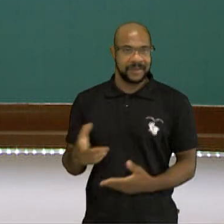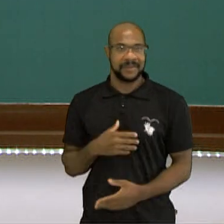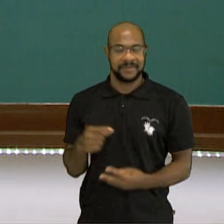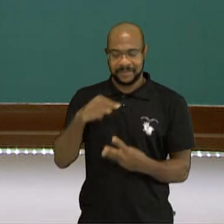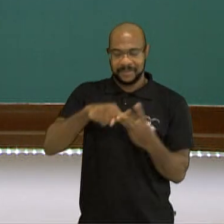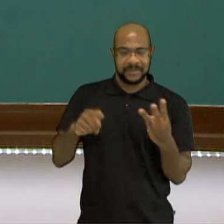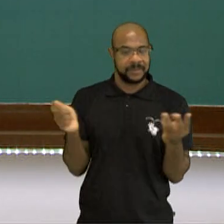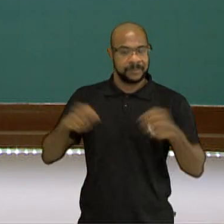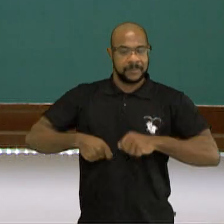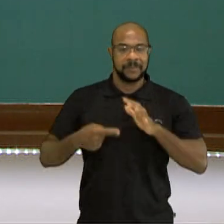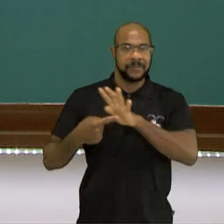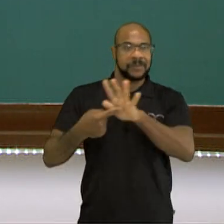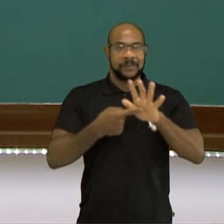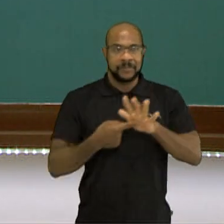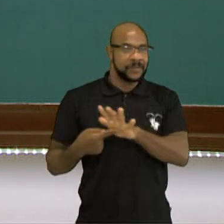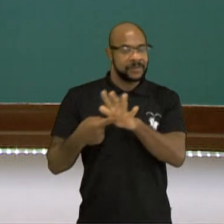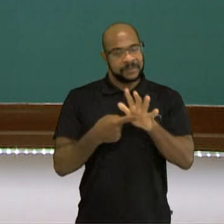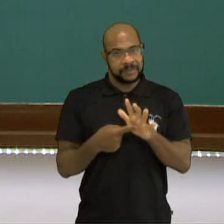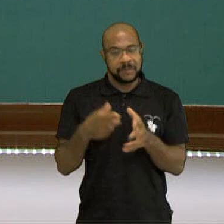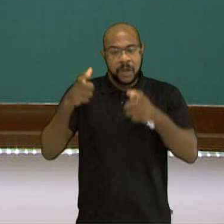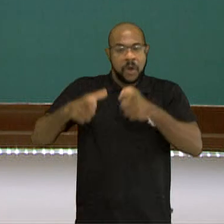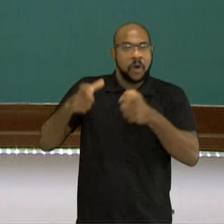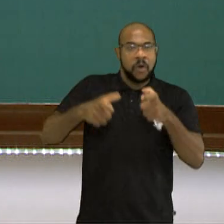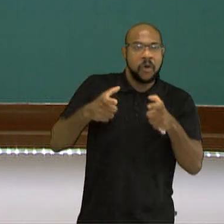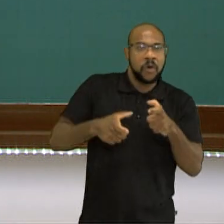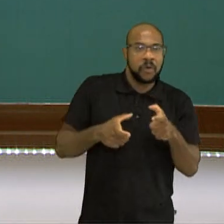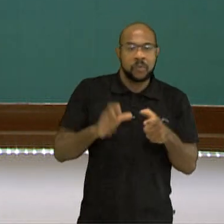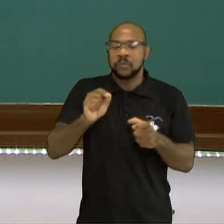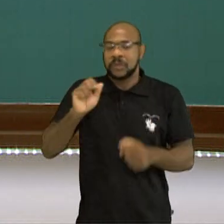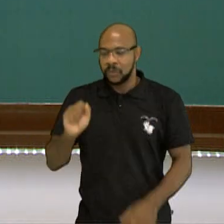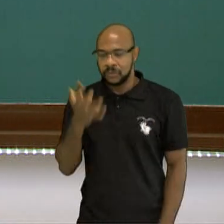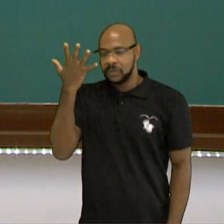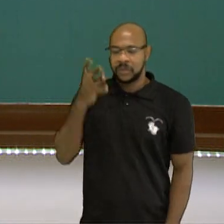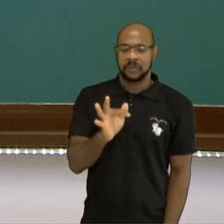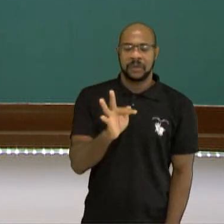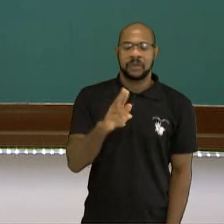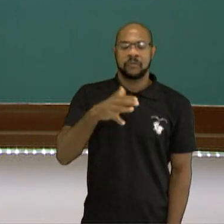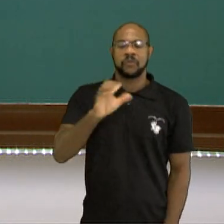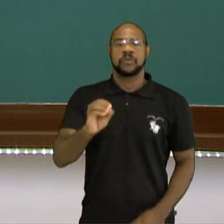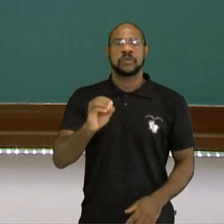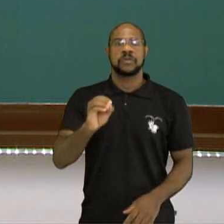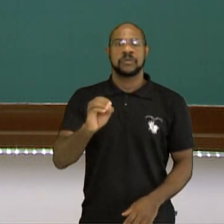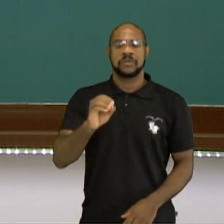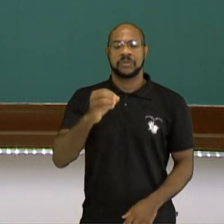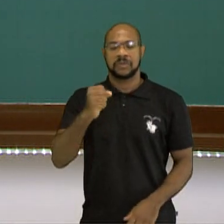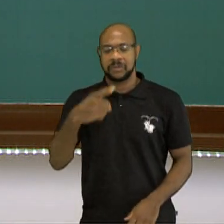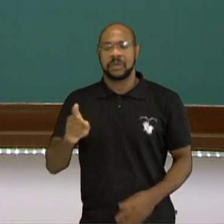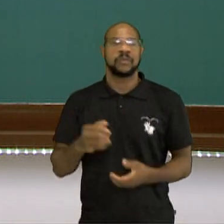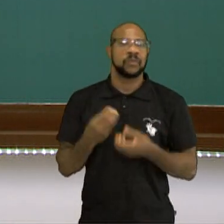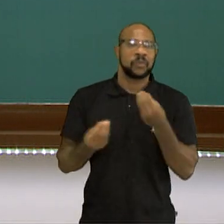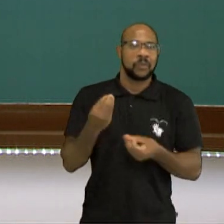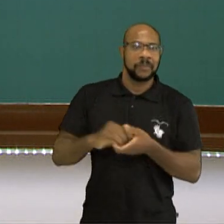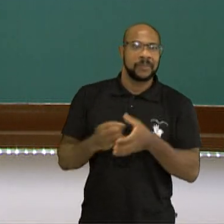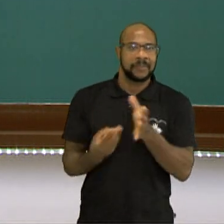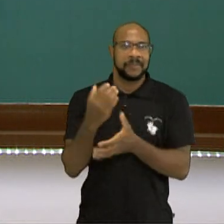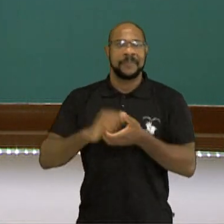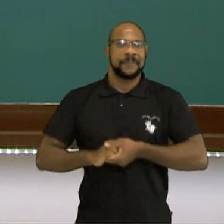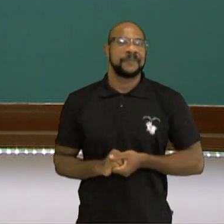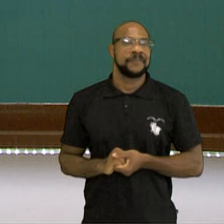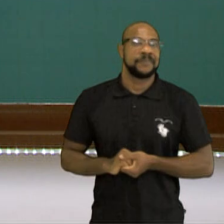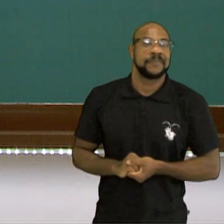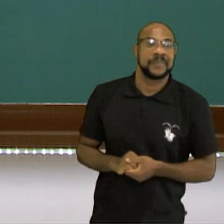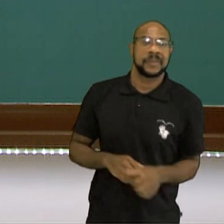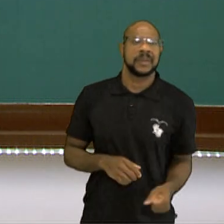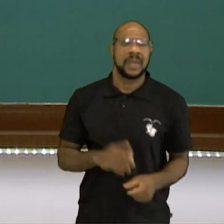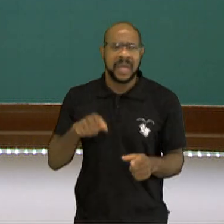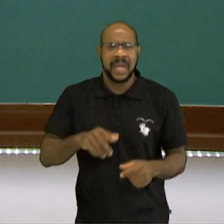hipóteses que eu vou considerar aqui para ver aonde que está acontecendo uma função. São funções, então, na letra A,